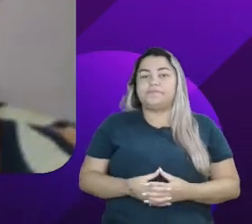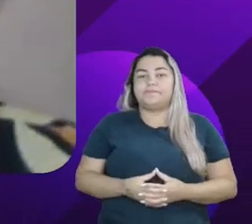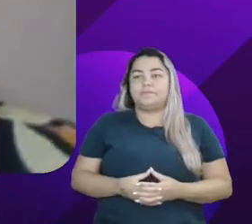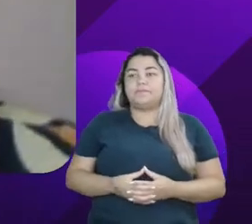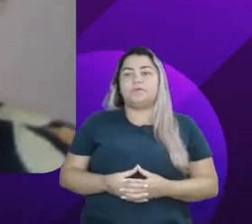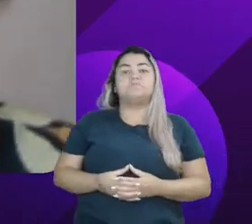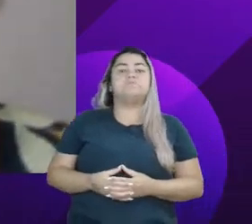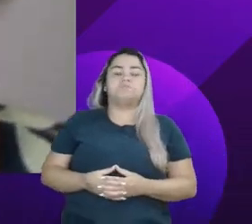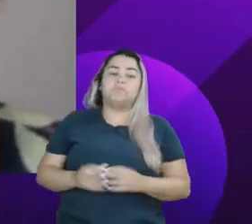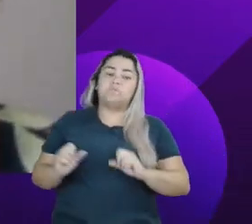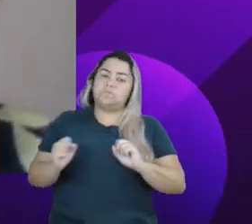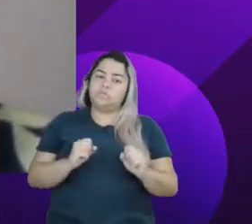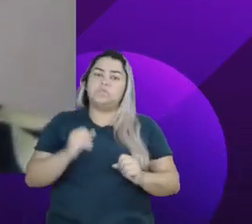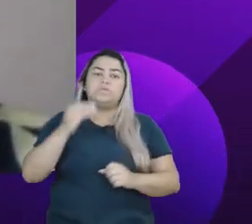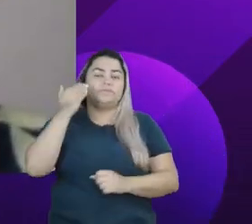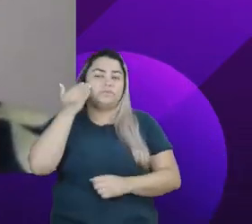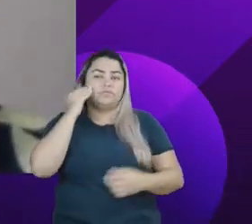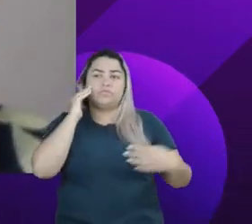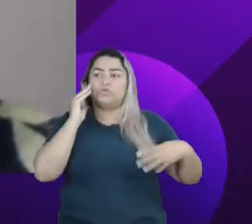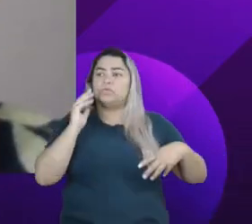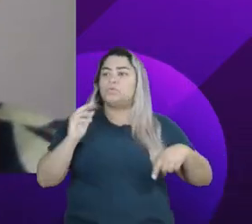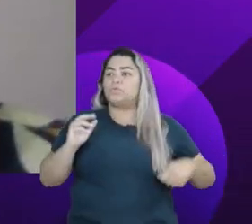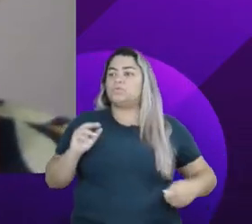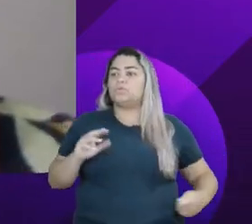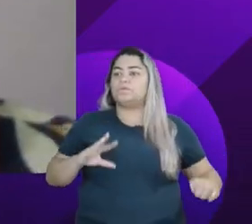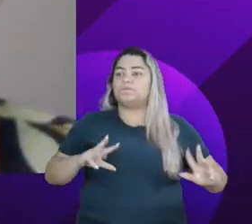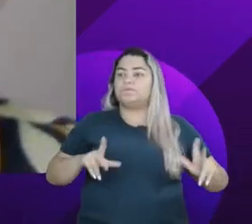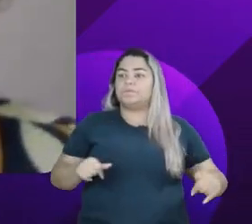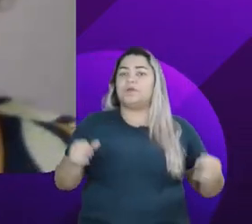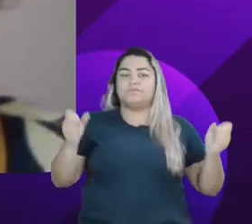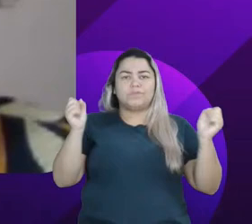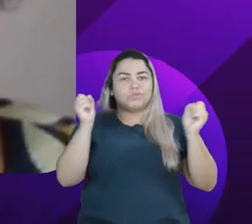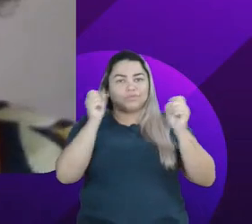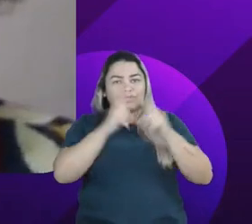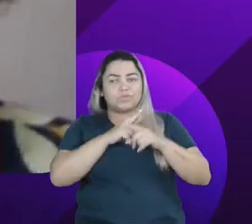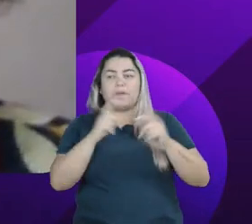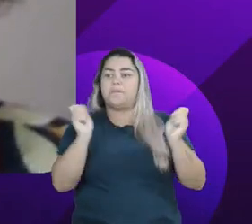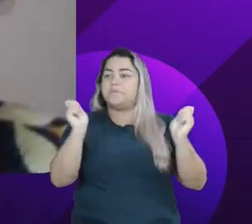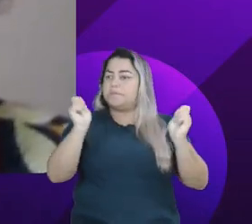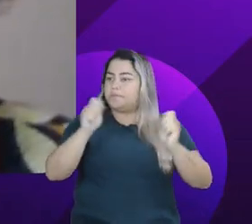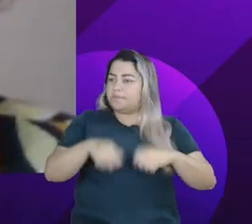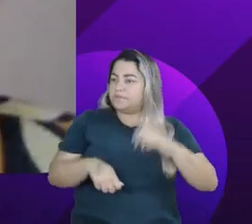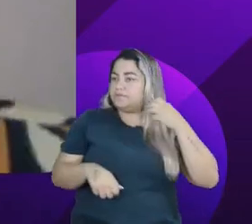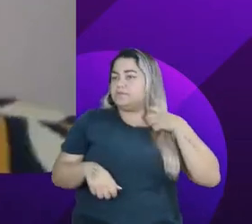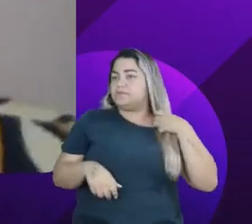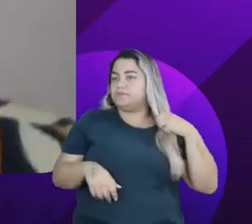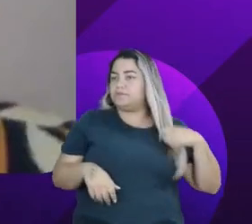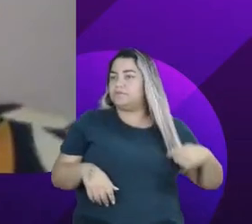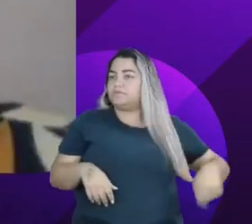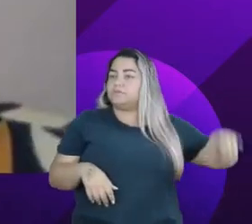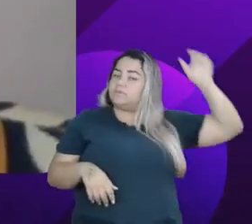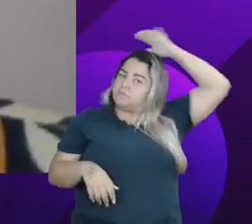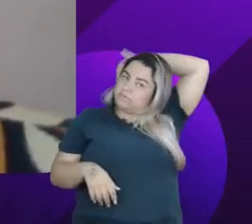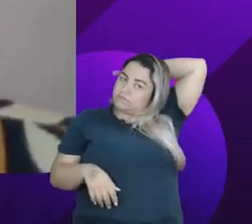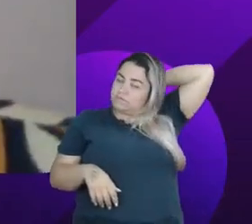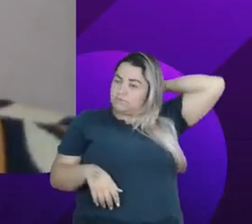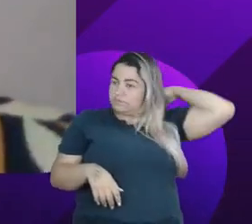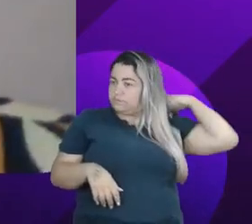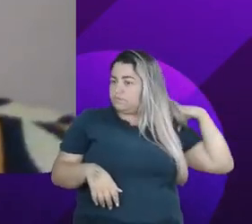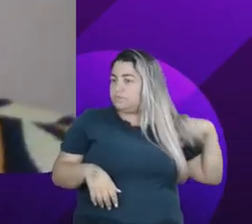pude entender toda uma complexidade e necessidade de uma política